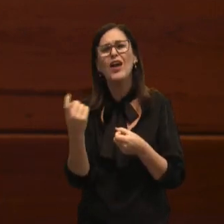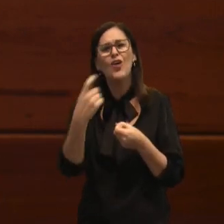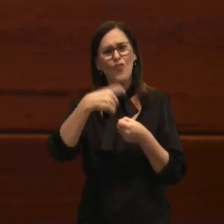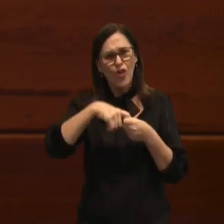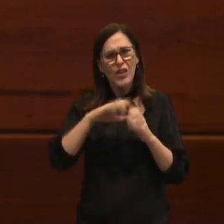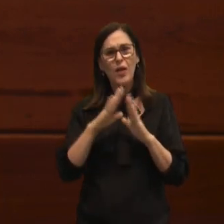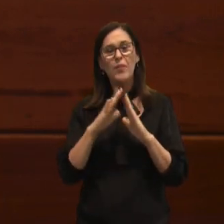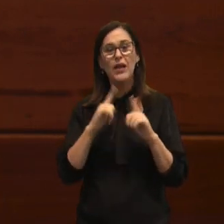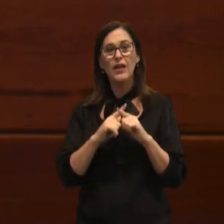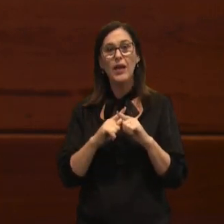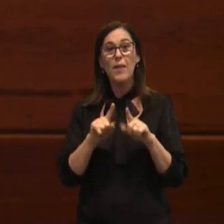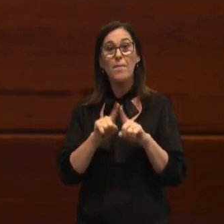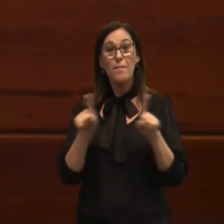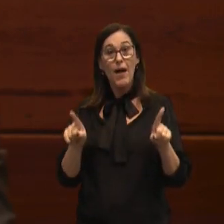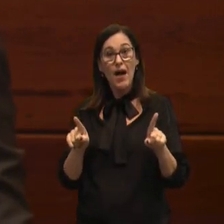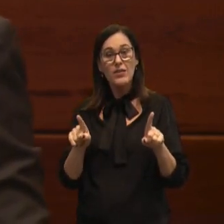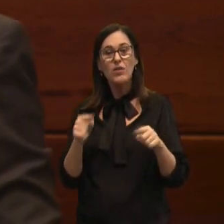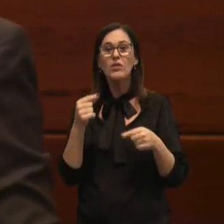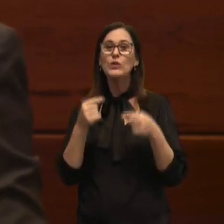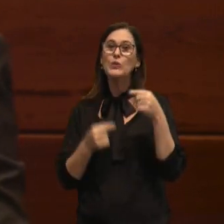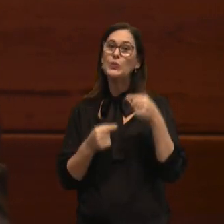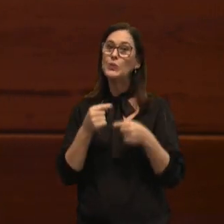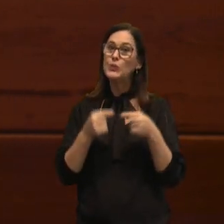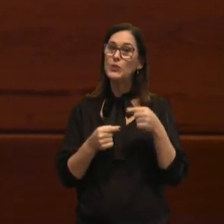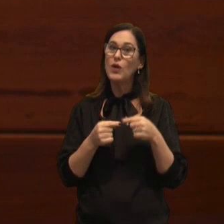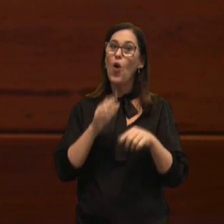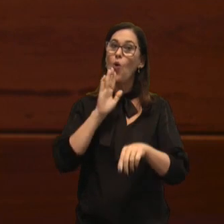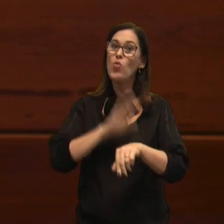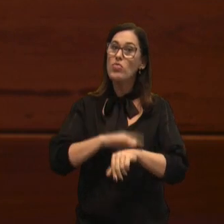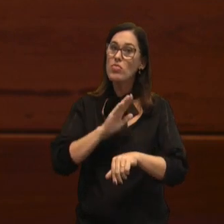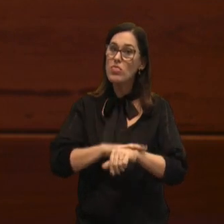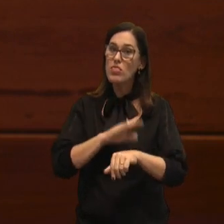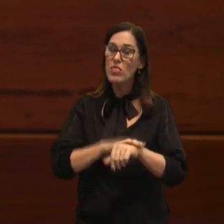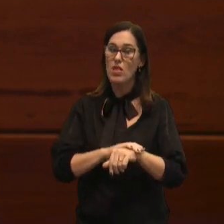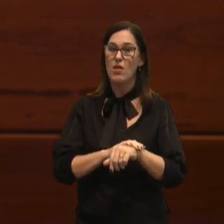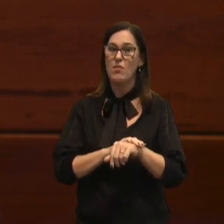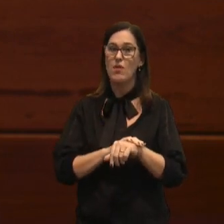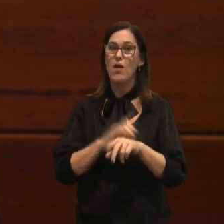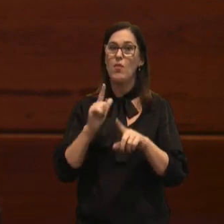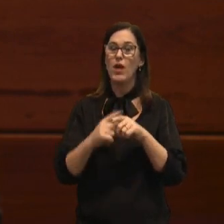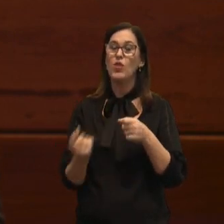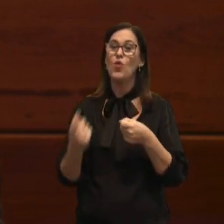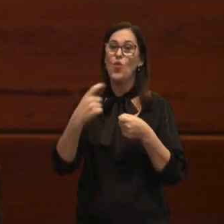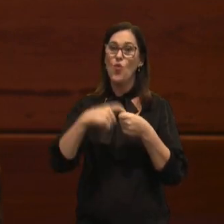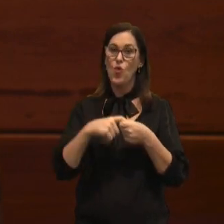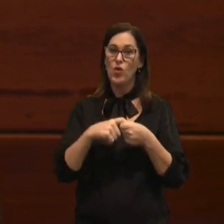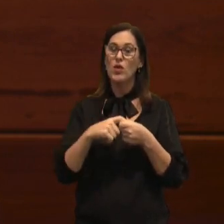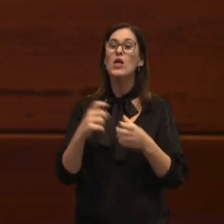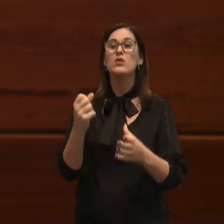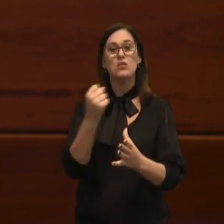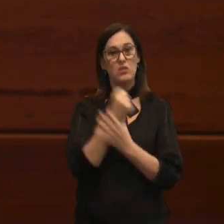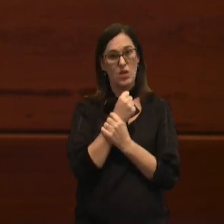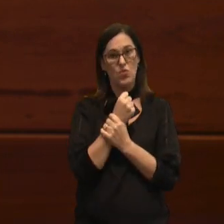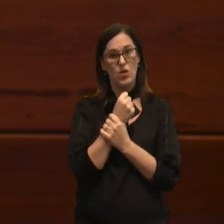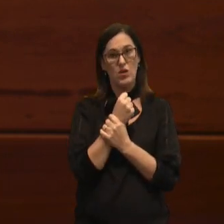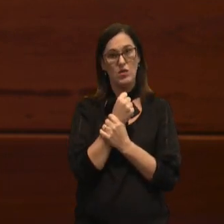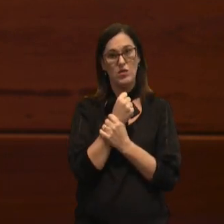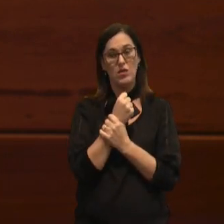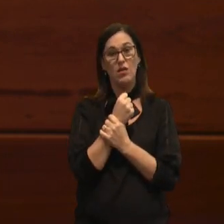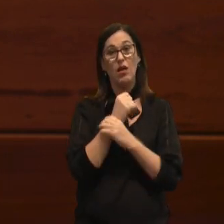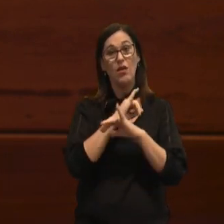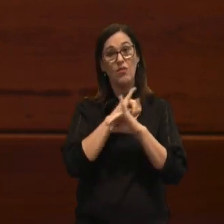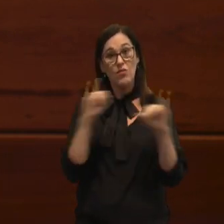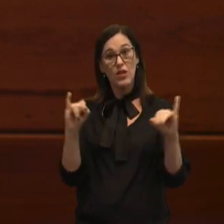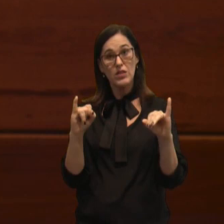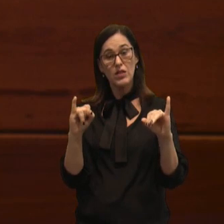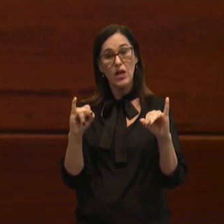a igreja, mas nós iremos discutir sobre este tempo, porque nós queremos retornar com segurança. Eu quero inclusive dizer que